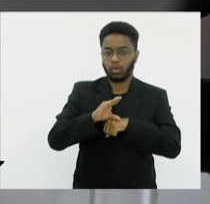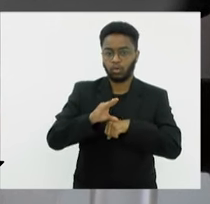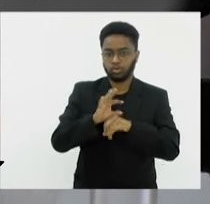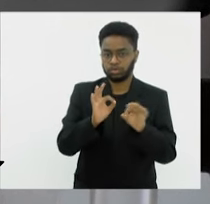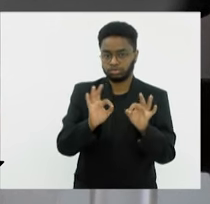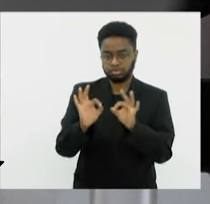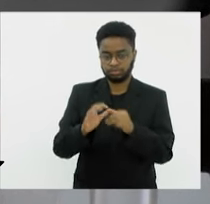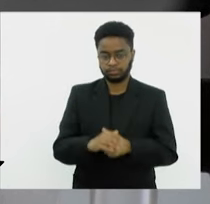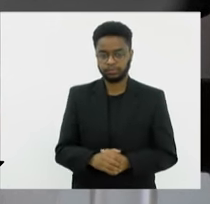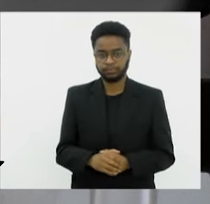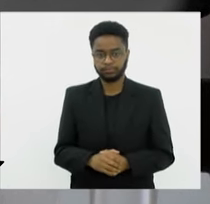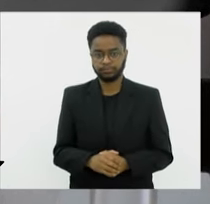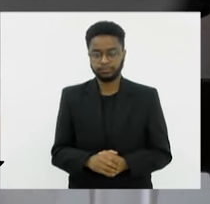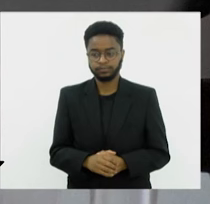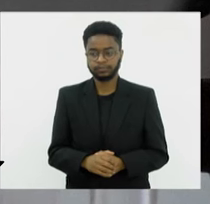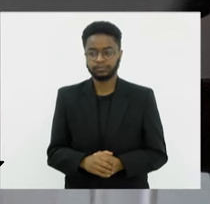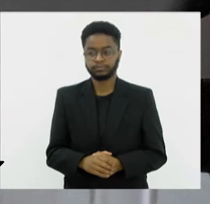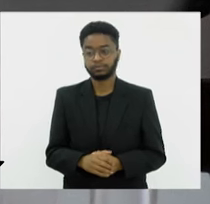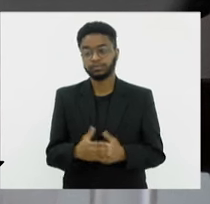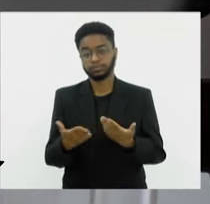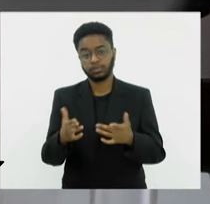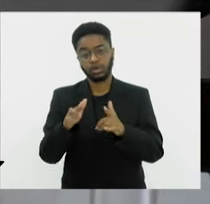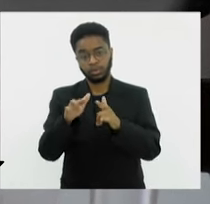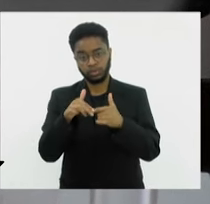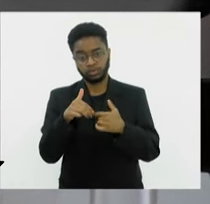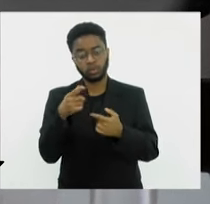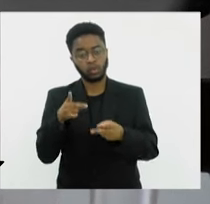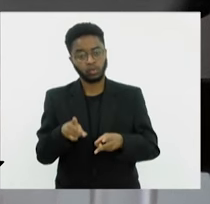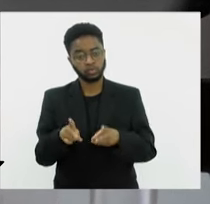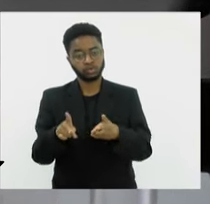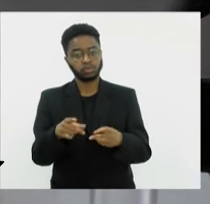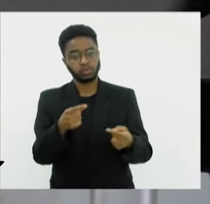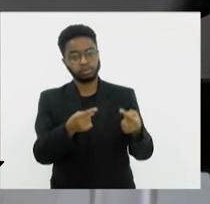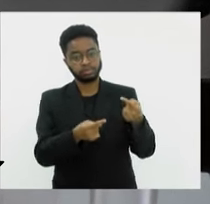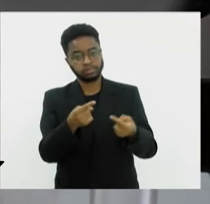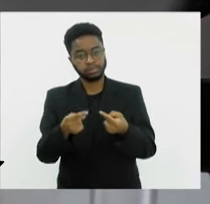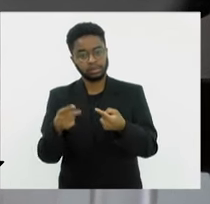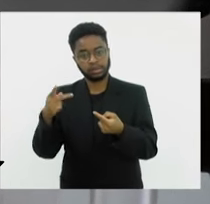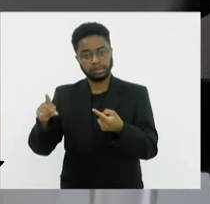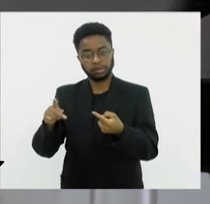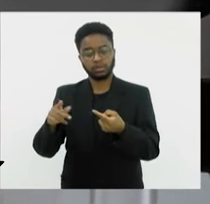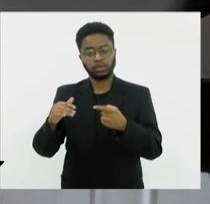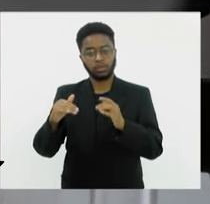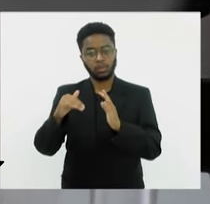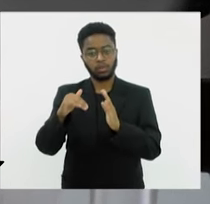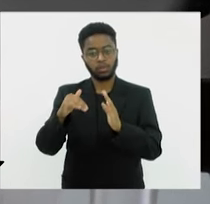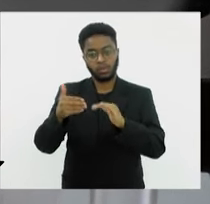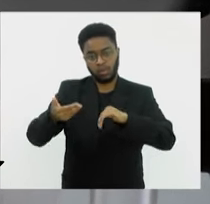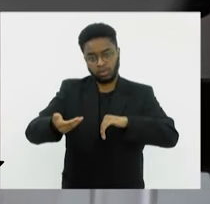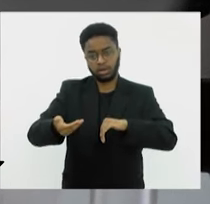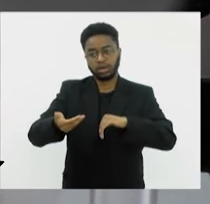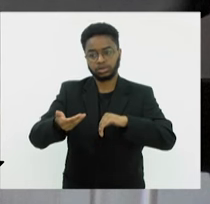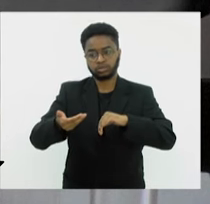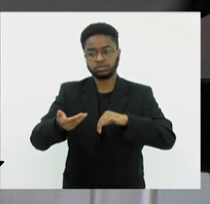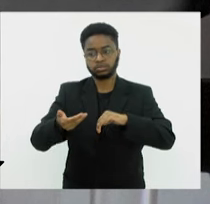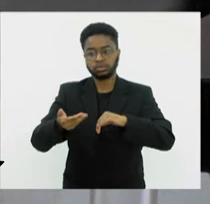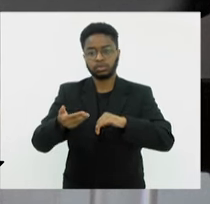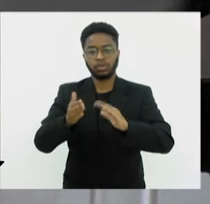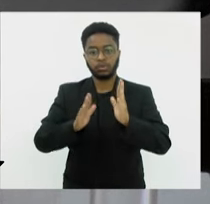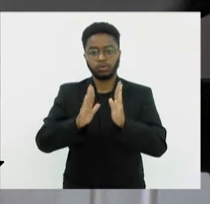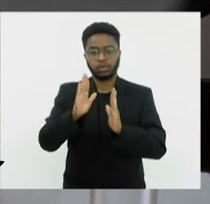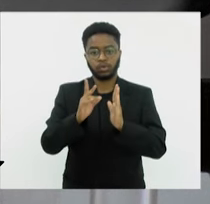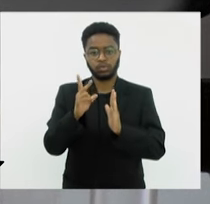Então, e tanto é que está tramitando lá no Congresso Nacional desde desse ano aí que eu